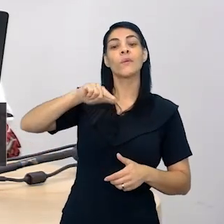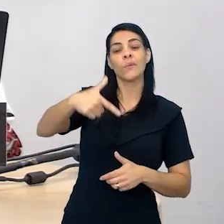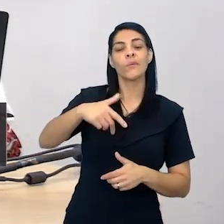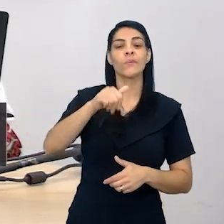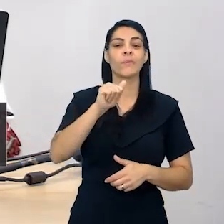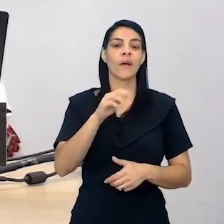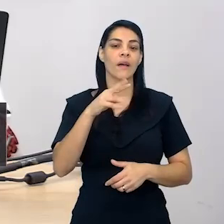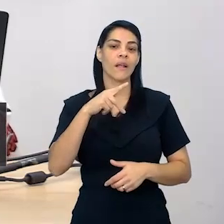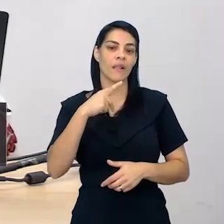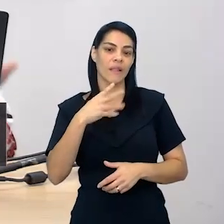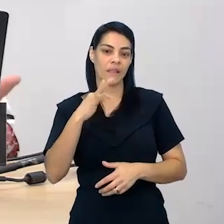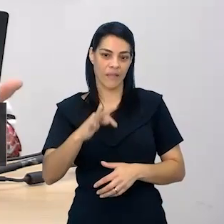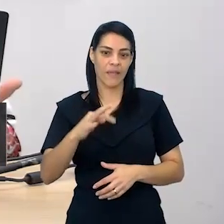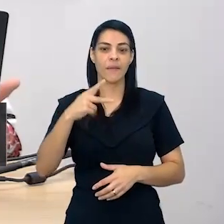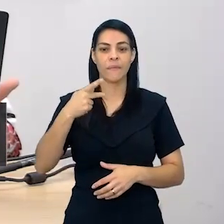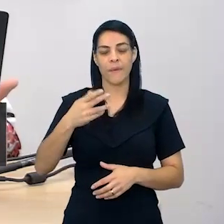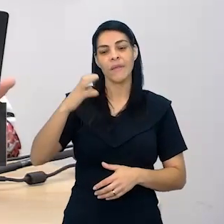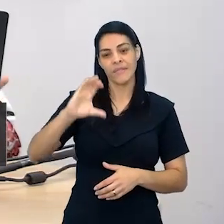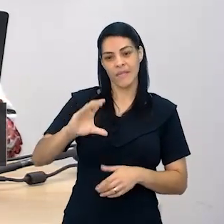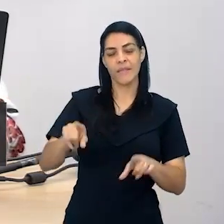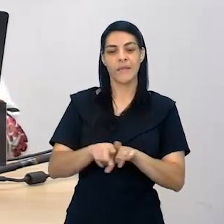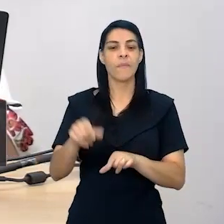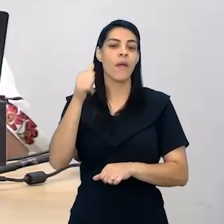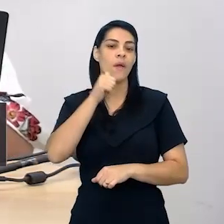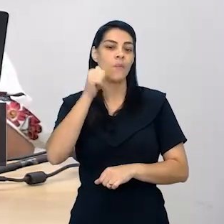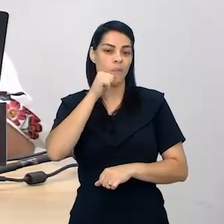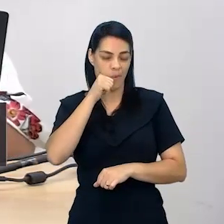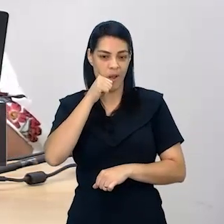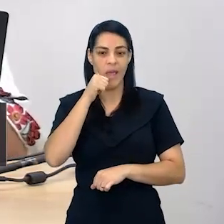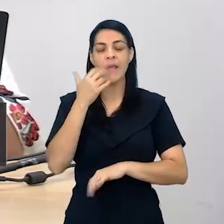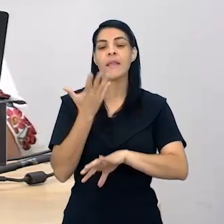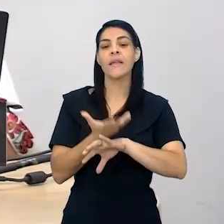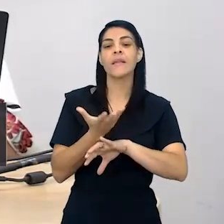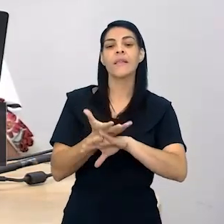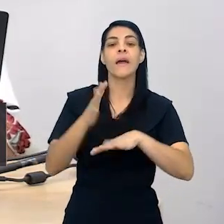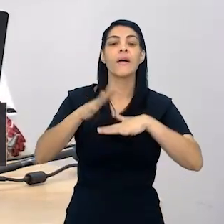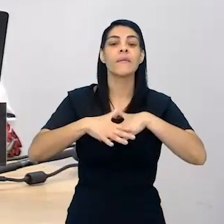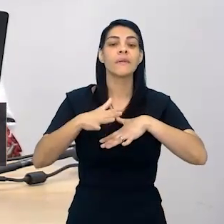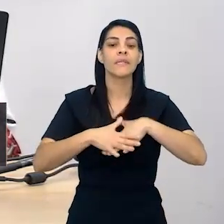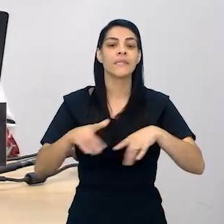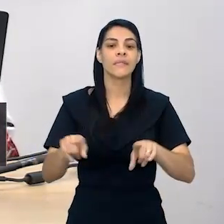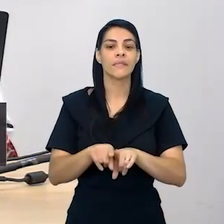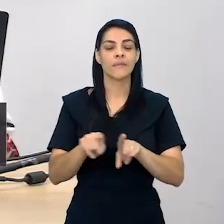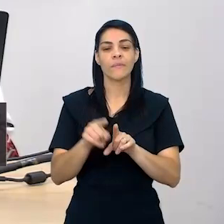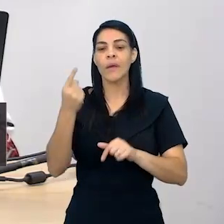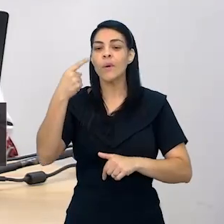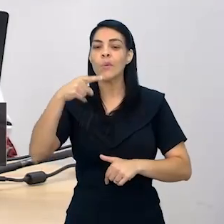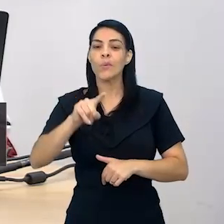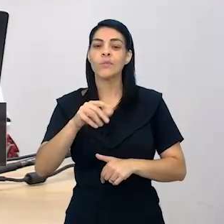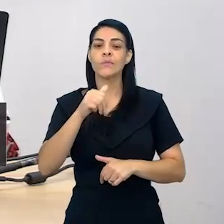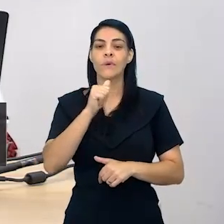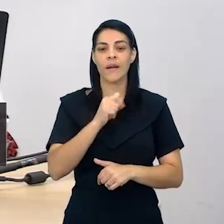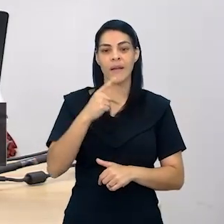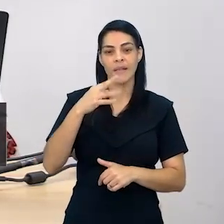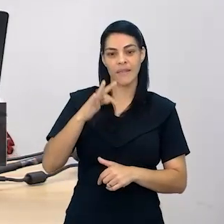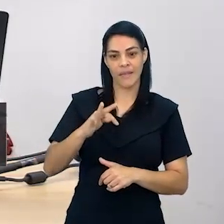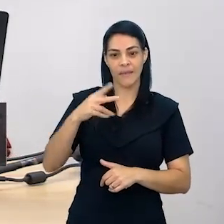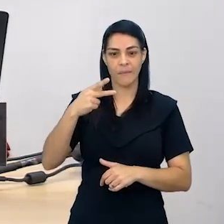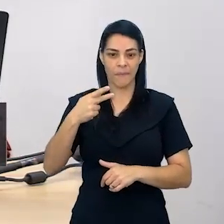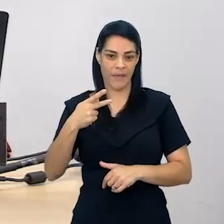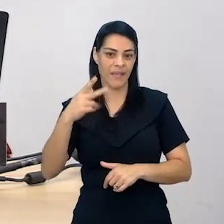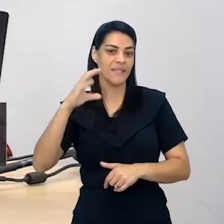a gente muito animado foi as mulheres na matemática que teve convida e também a última última TPC foi a oficina